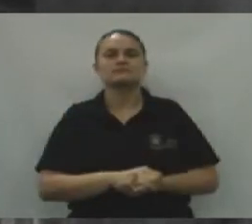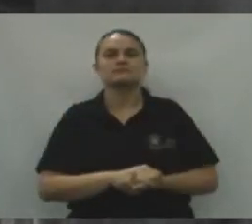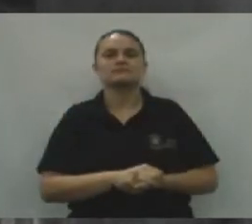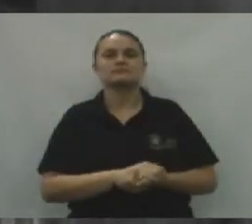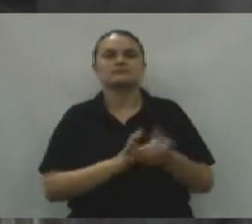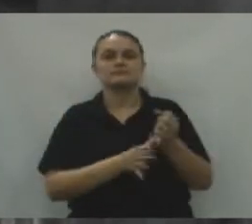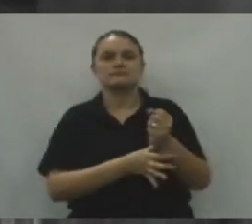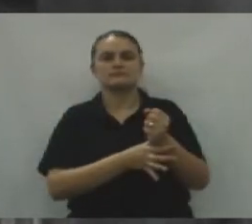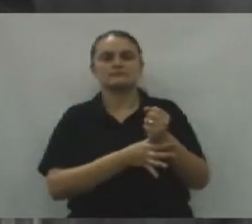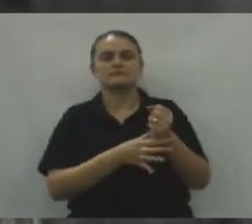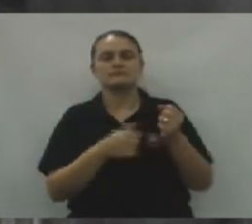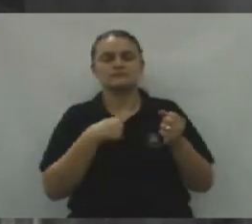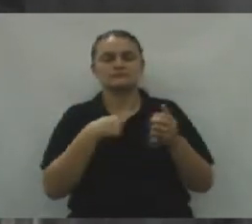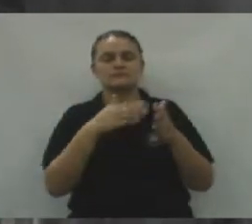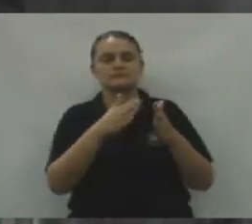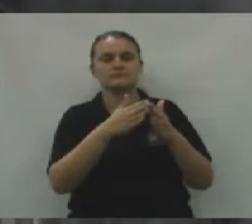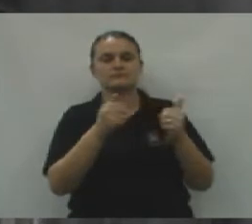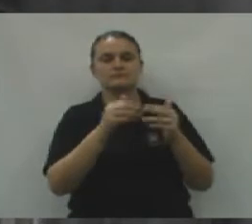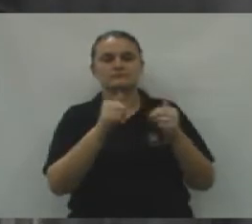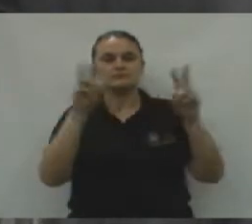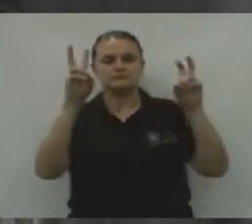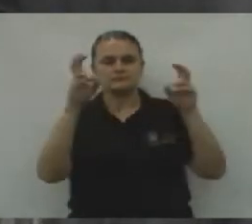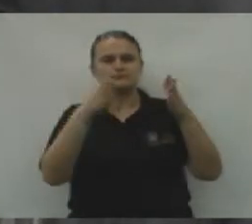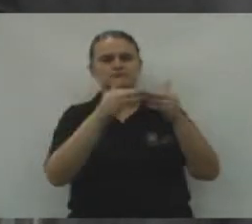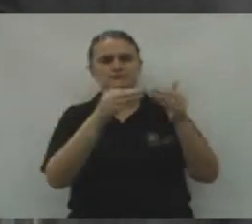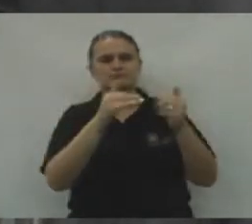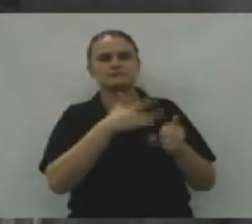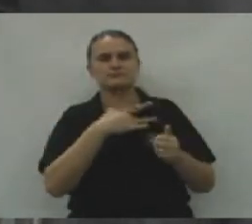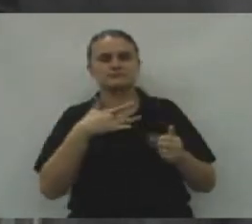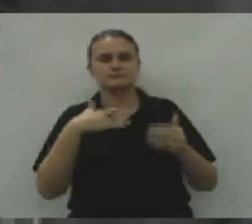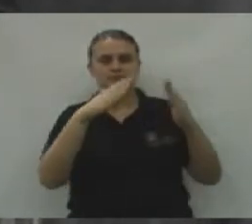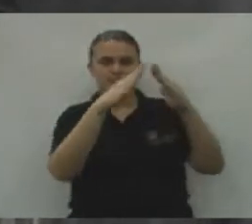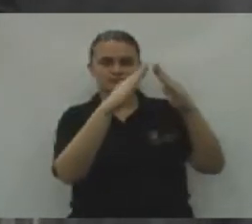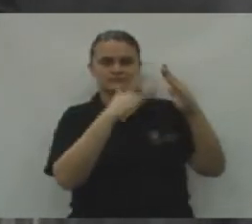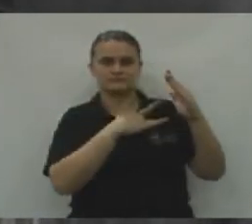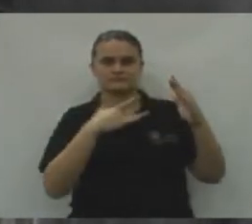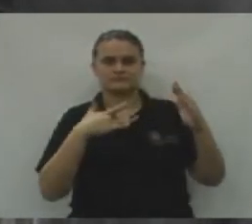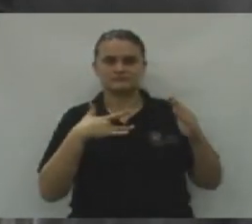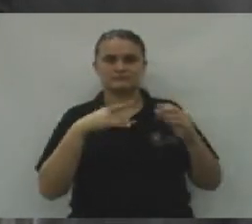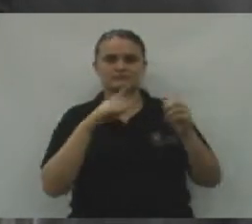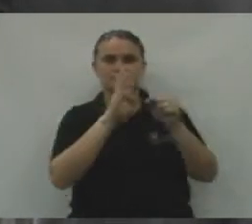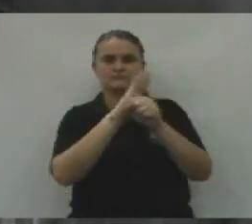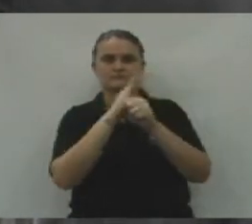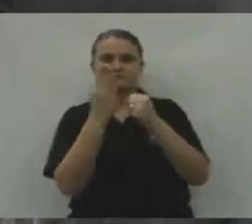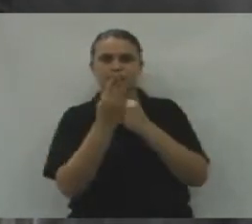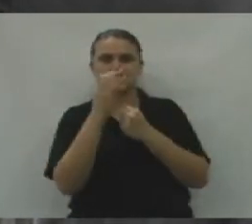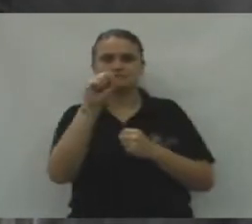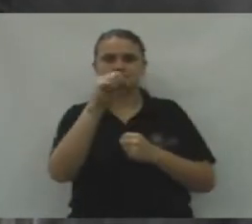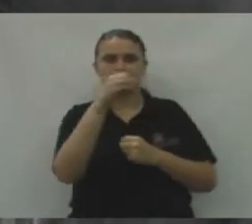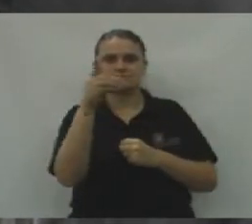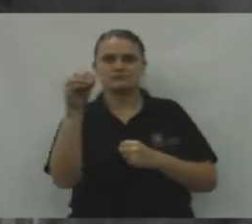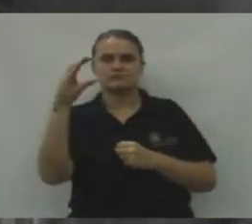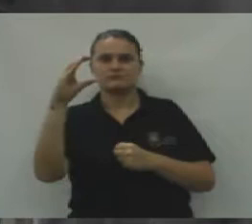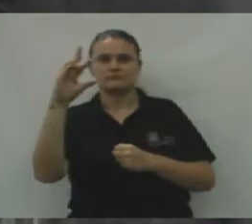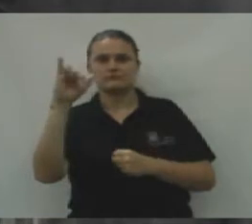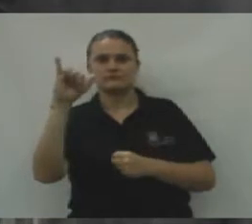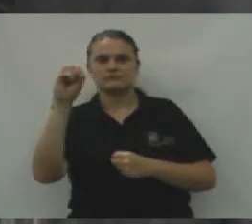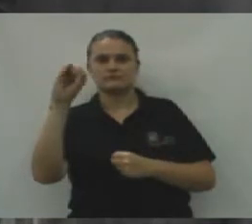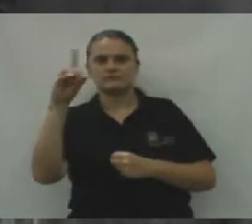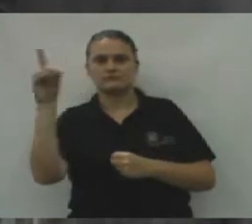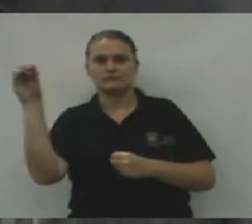saúde, qual tinha feito um requerimento para que o pronto atendimento do Distrito de São Cristóvão passasse a funcionar 24